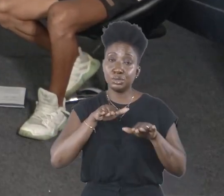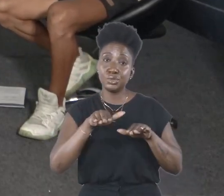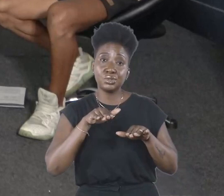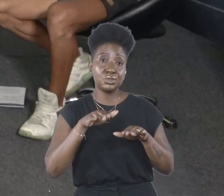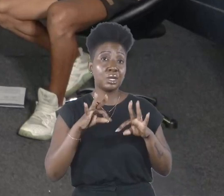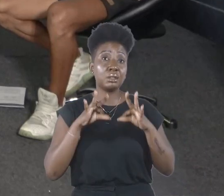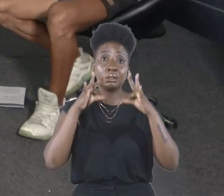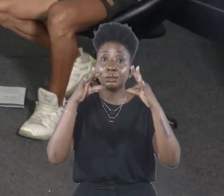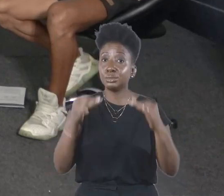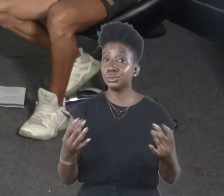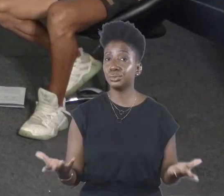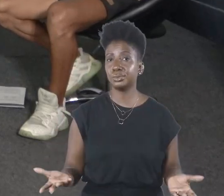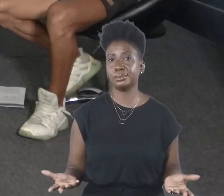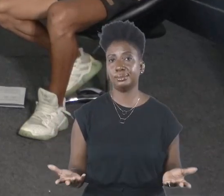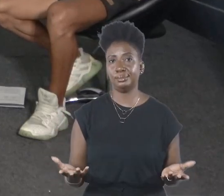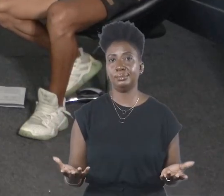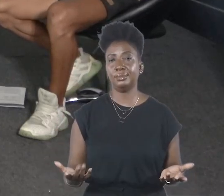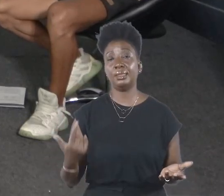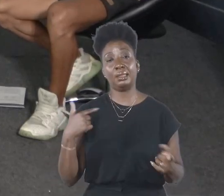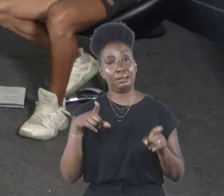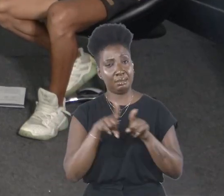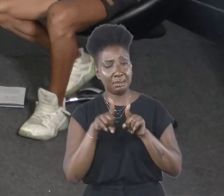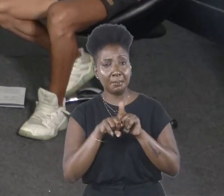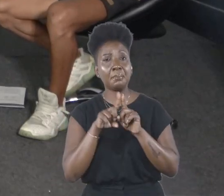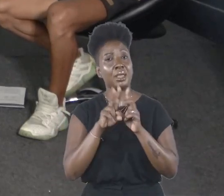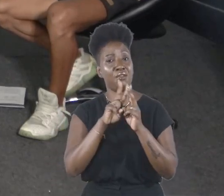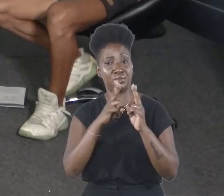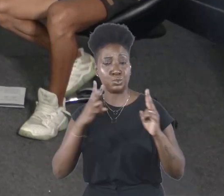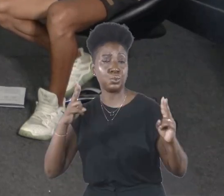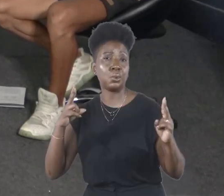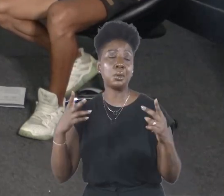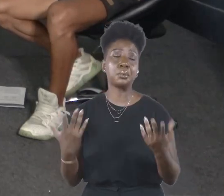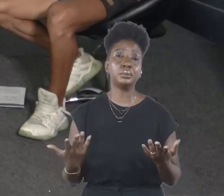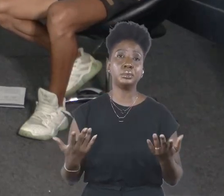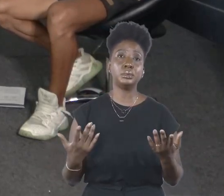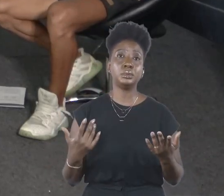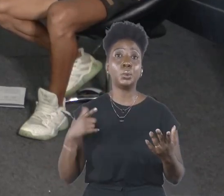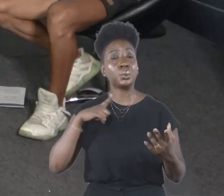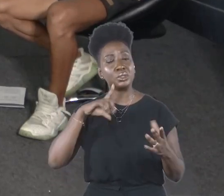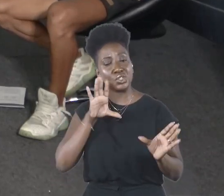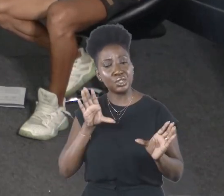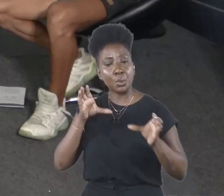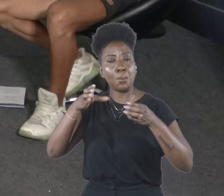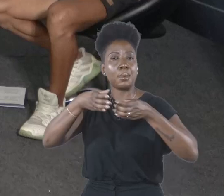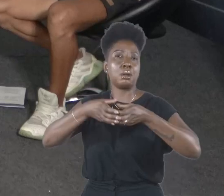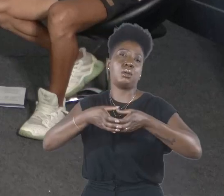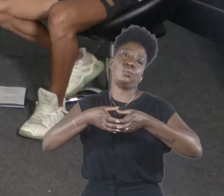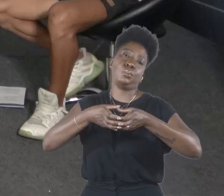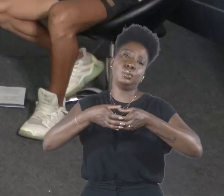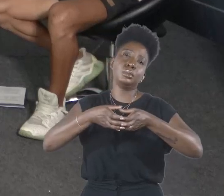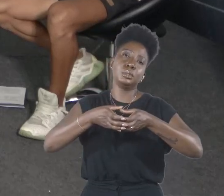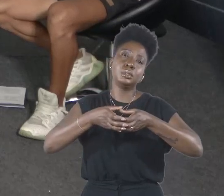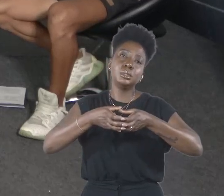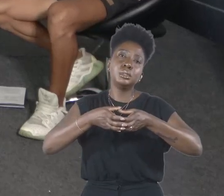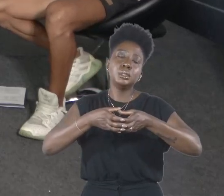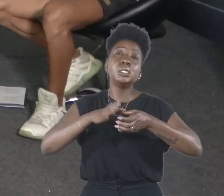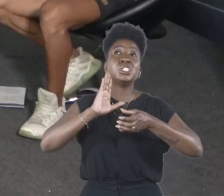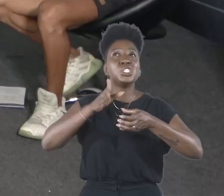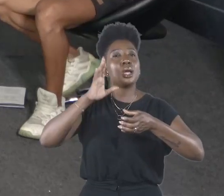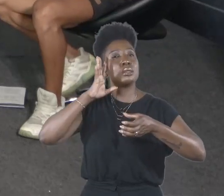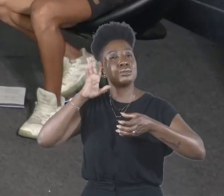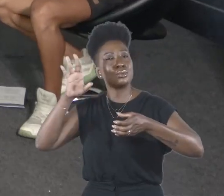tem tudo, tem produtor cultural, tem produtor audiovisual, cinema. Então, a gente tem um pacote, um head de